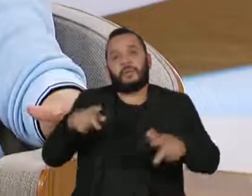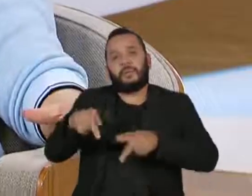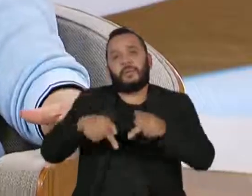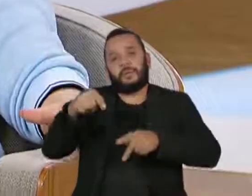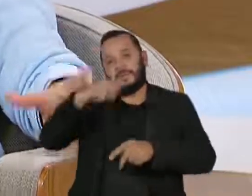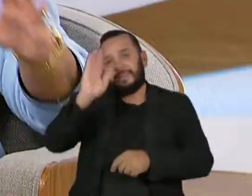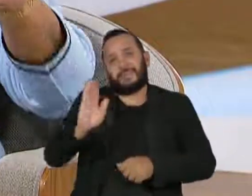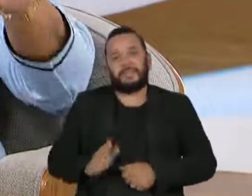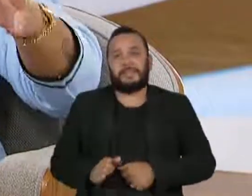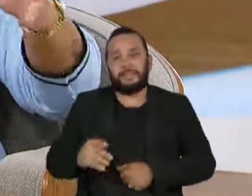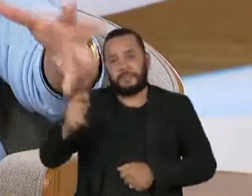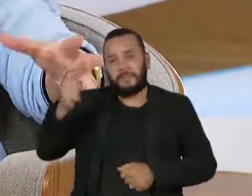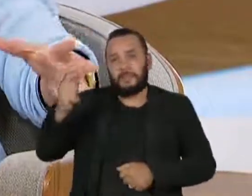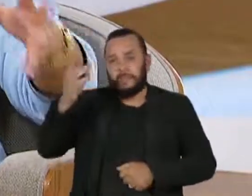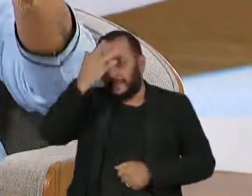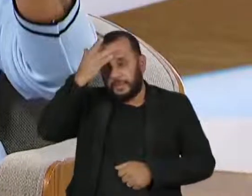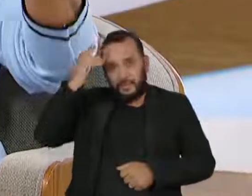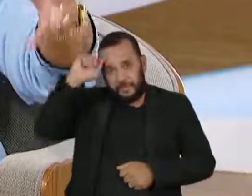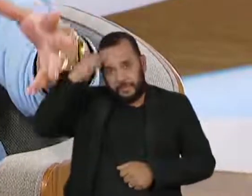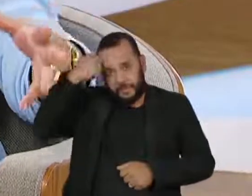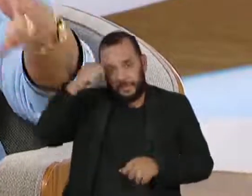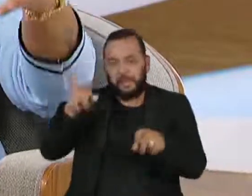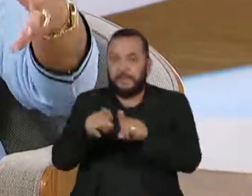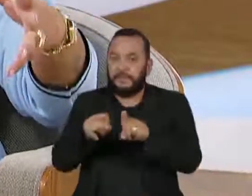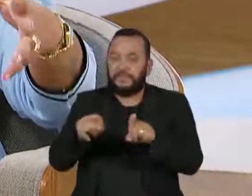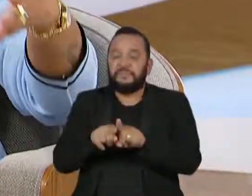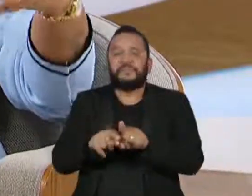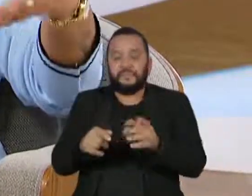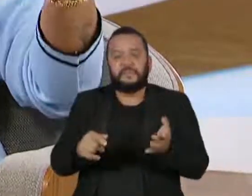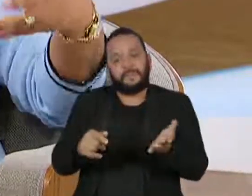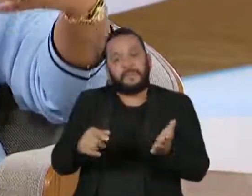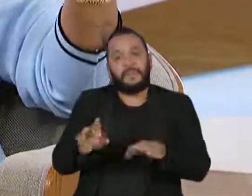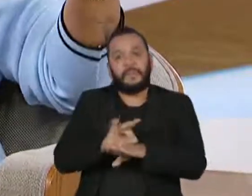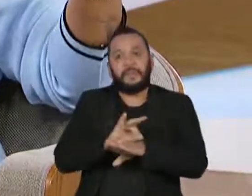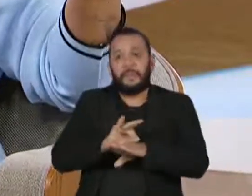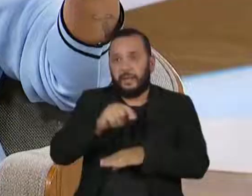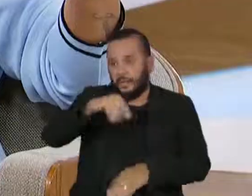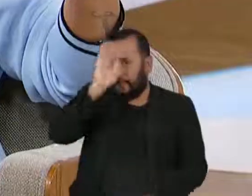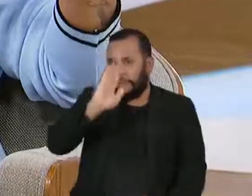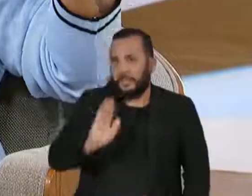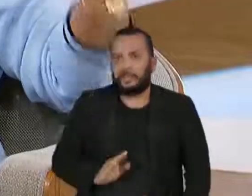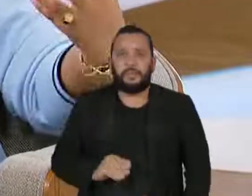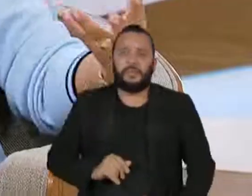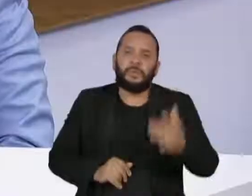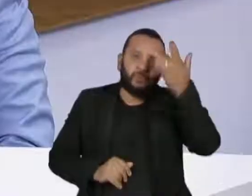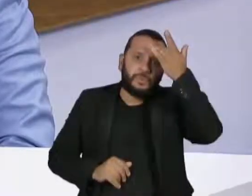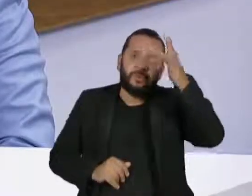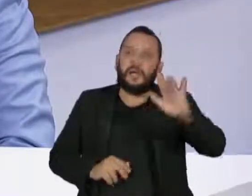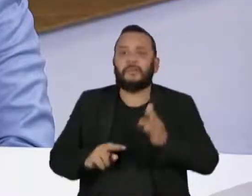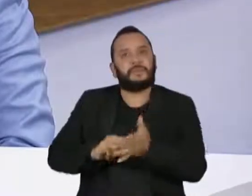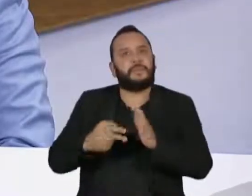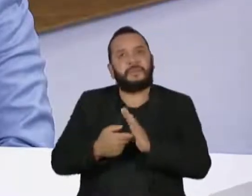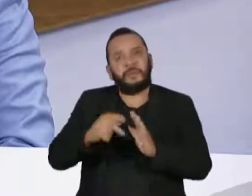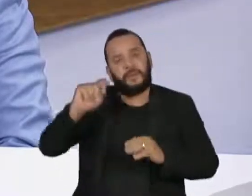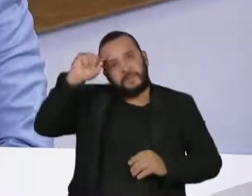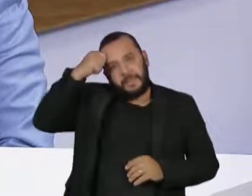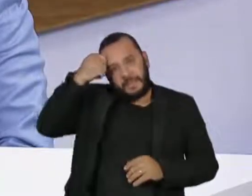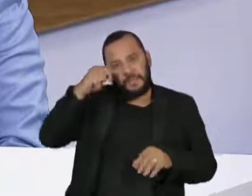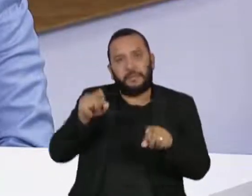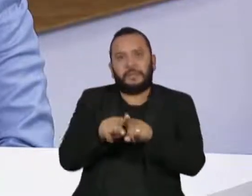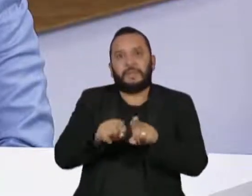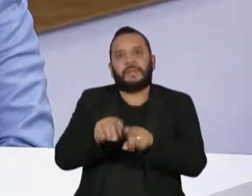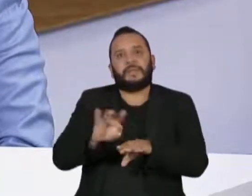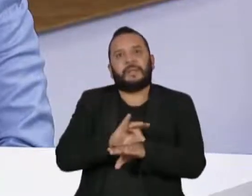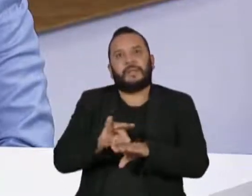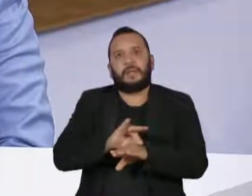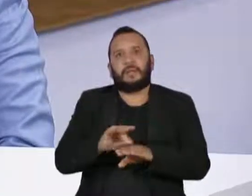momento, estão. Pessoas pretas, pessoas negras nesse país não sabem o que são pretos, que são negros e